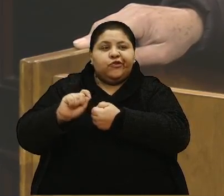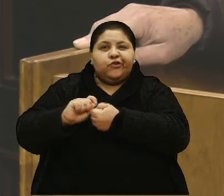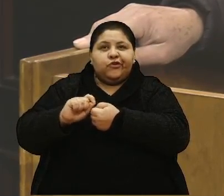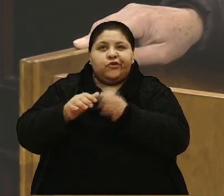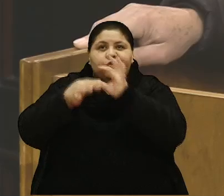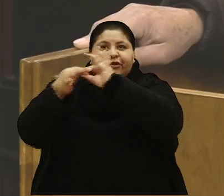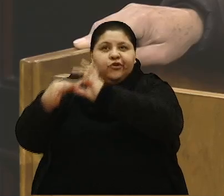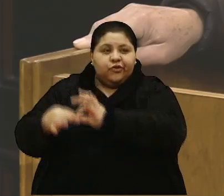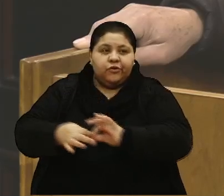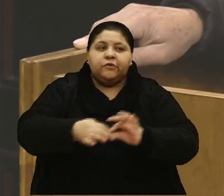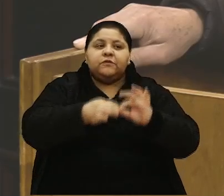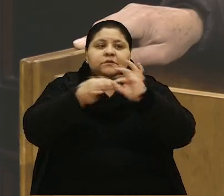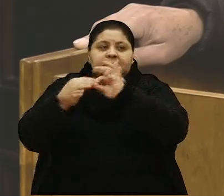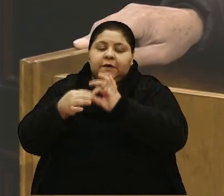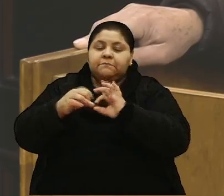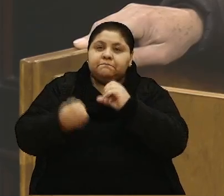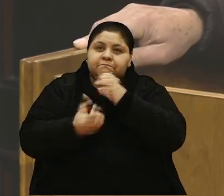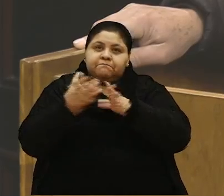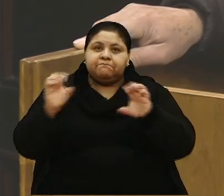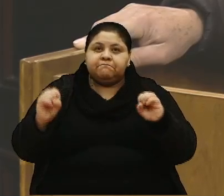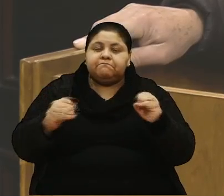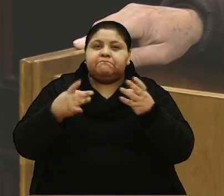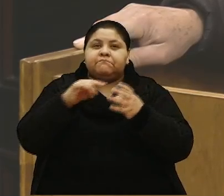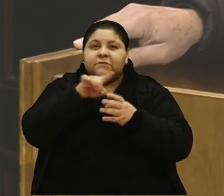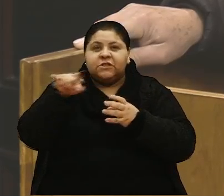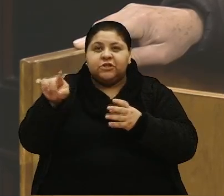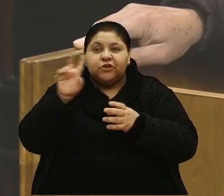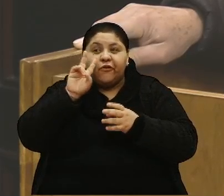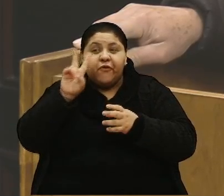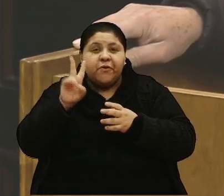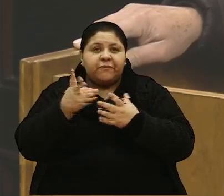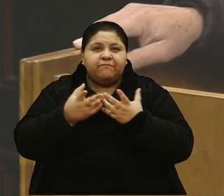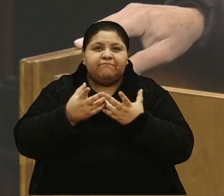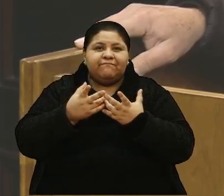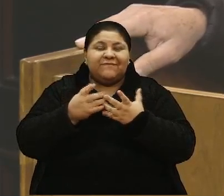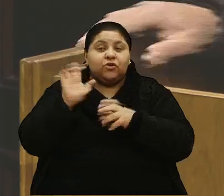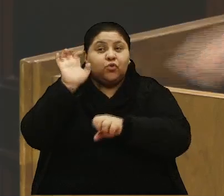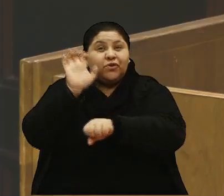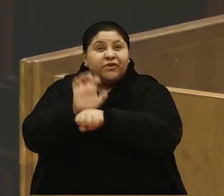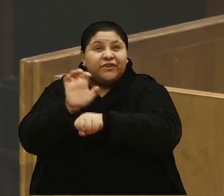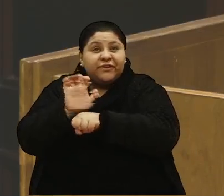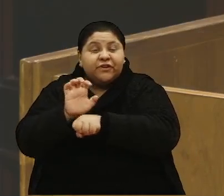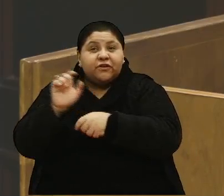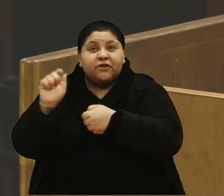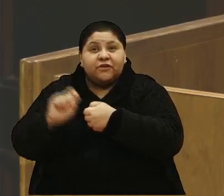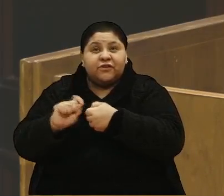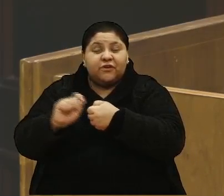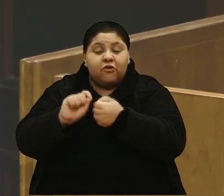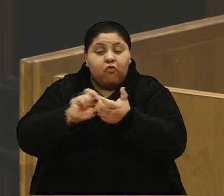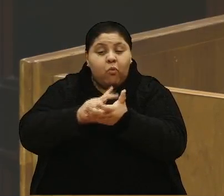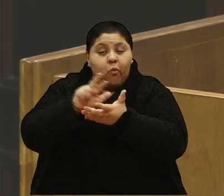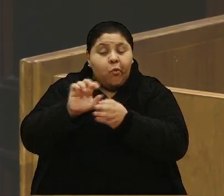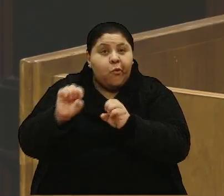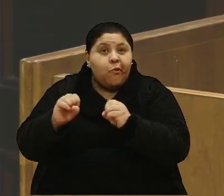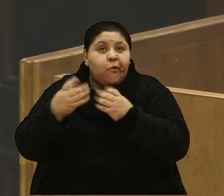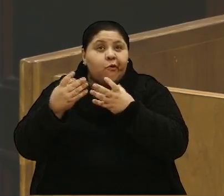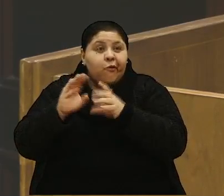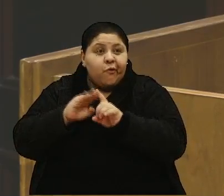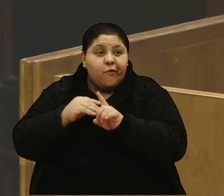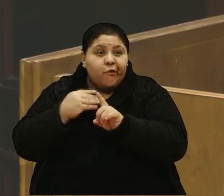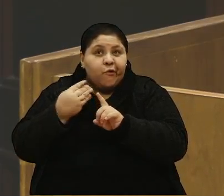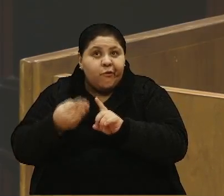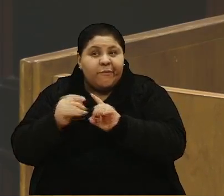tentar organizar eventos, porque se vocês olharem a nível de estado, são realizados diversos eventos em homenagem